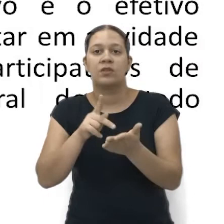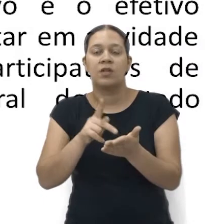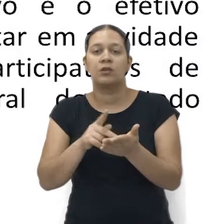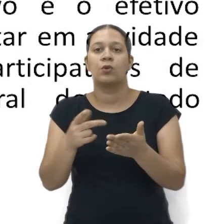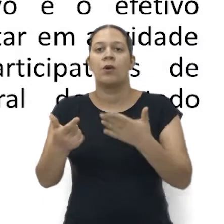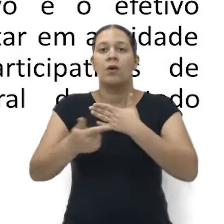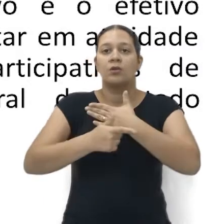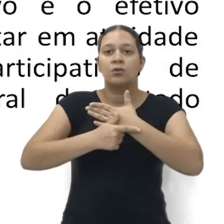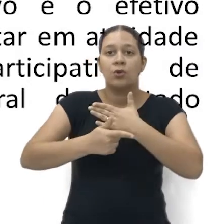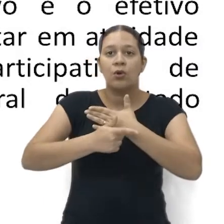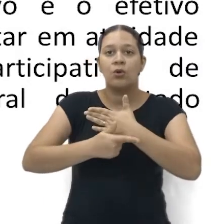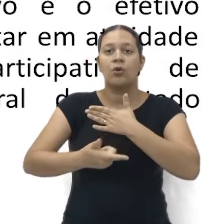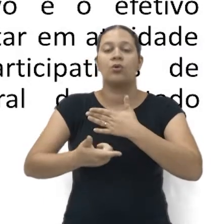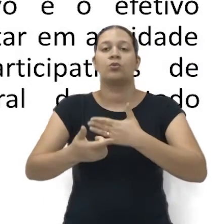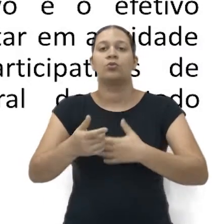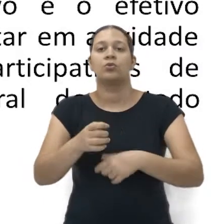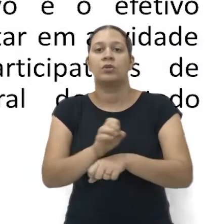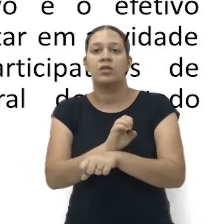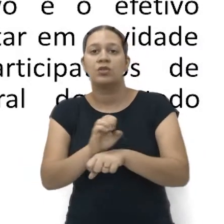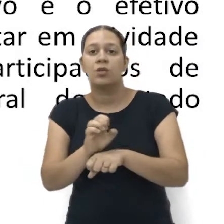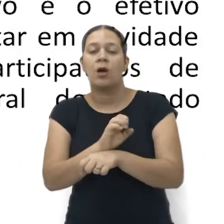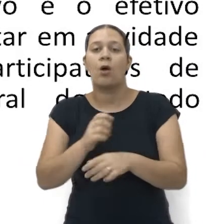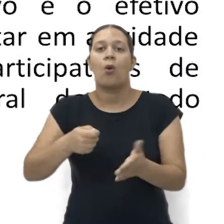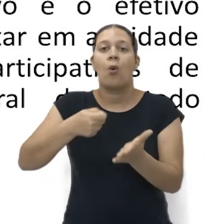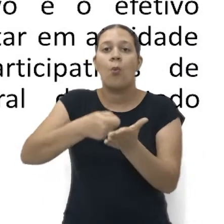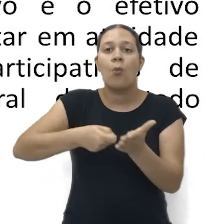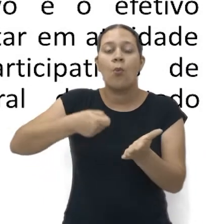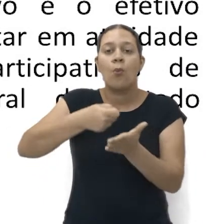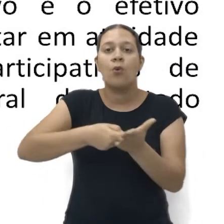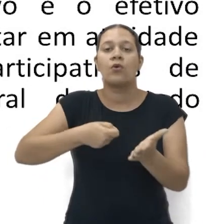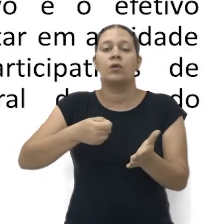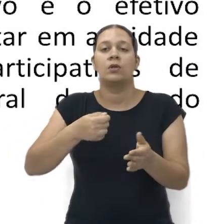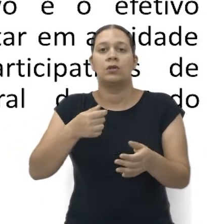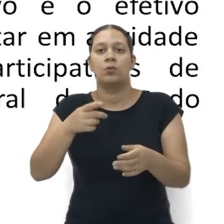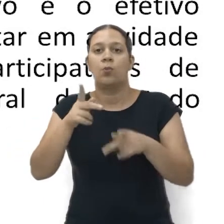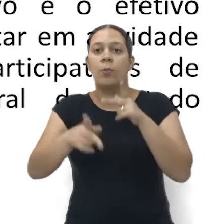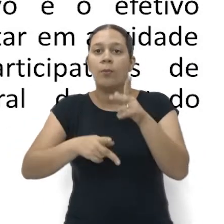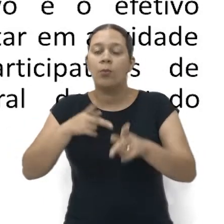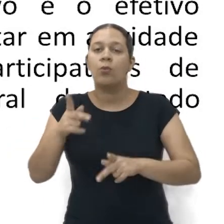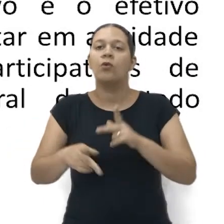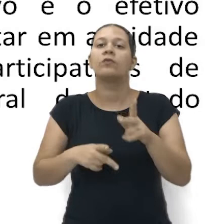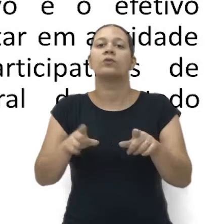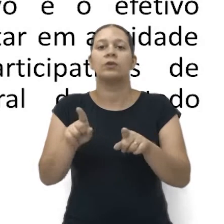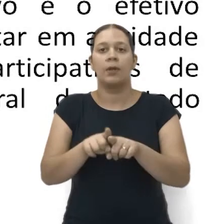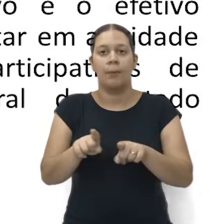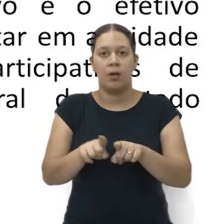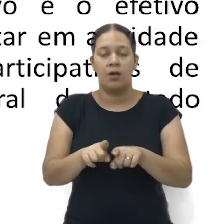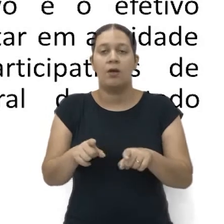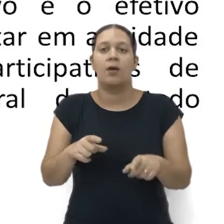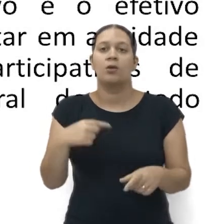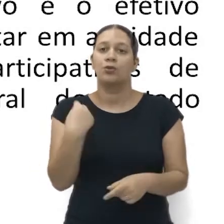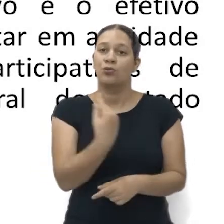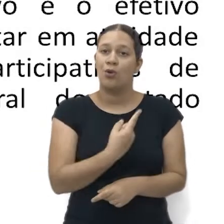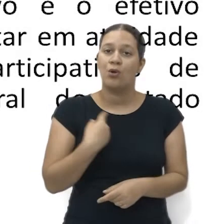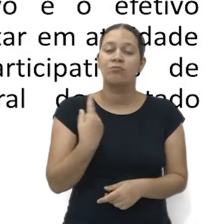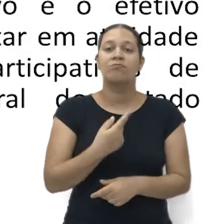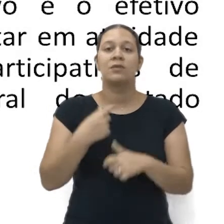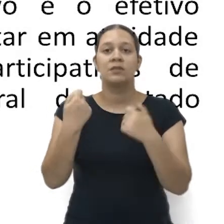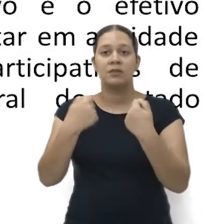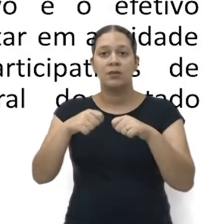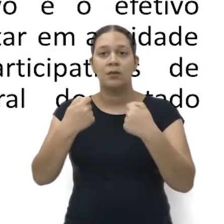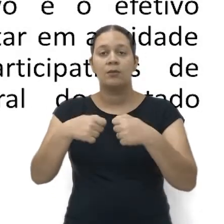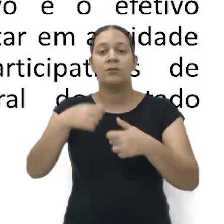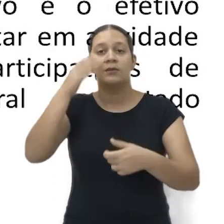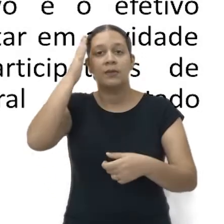do Estado, né? Passando obrigatoriamente pelo povo. E aí é necessário que a gente saiba disso